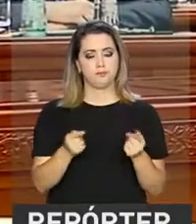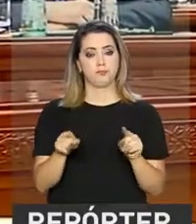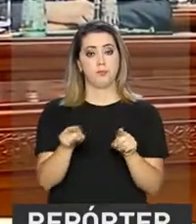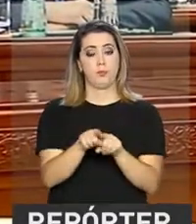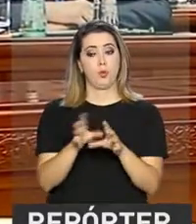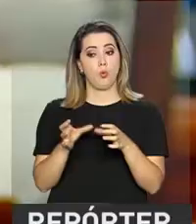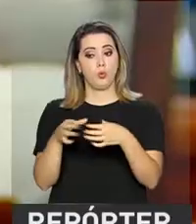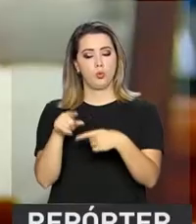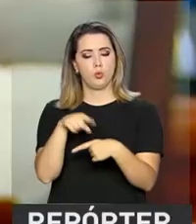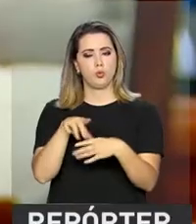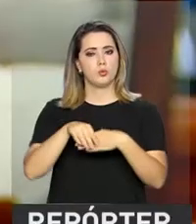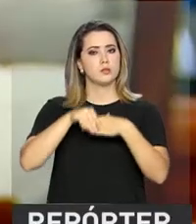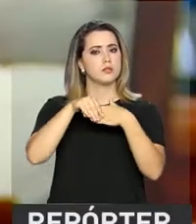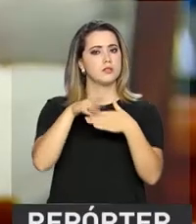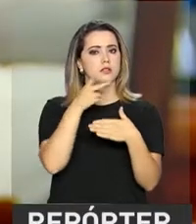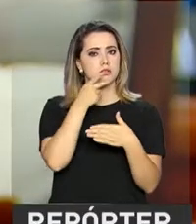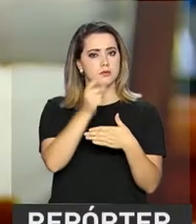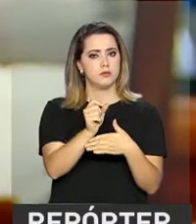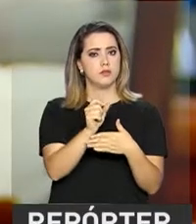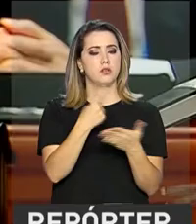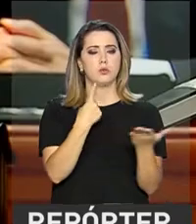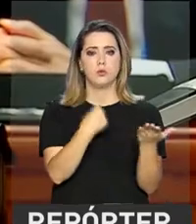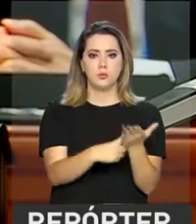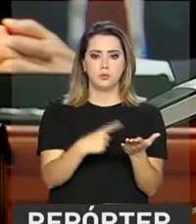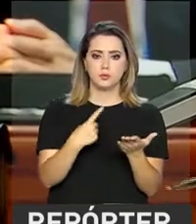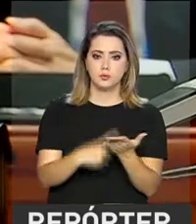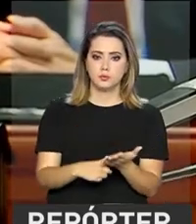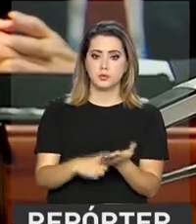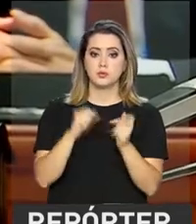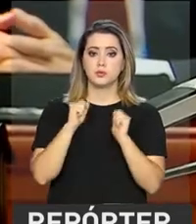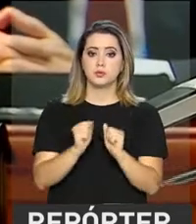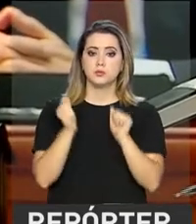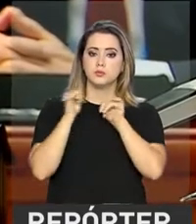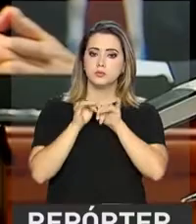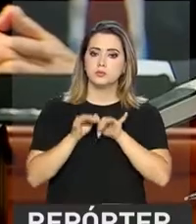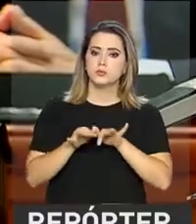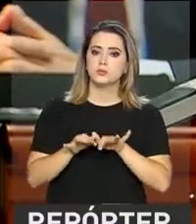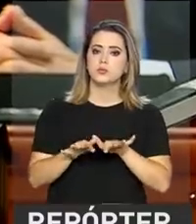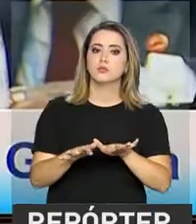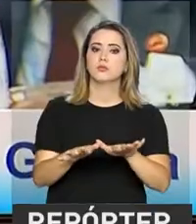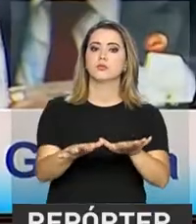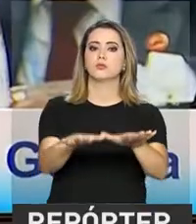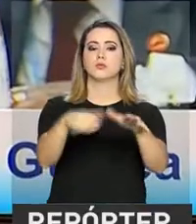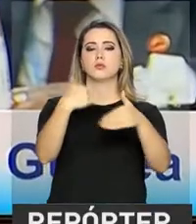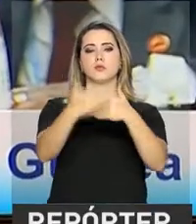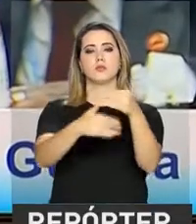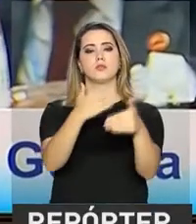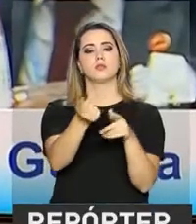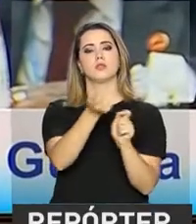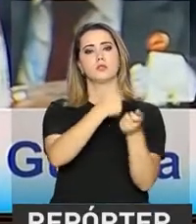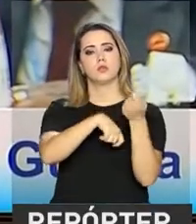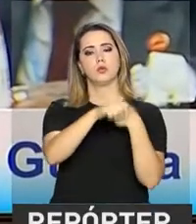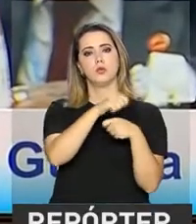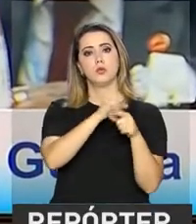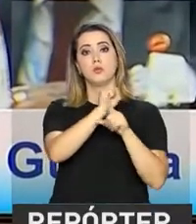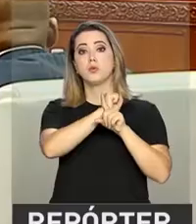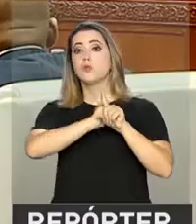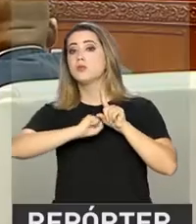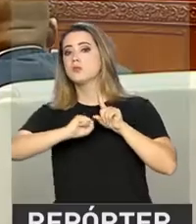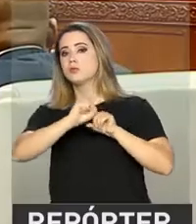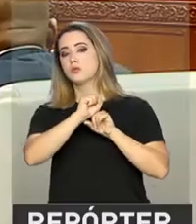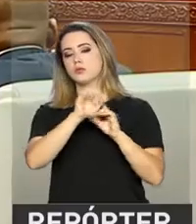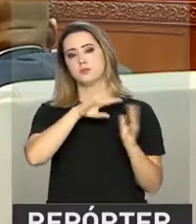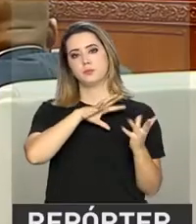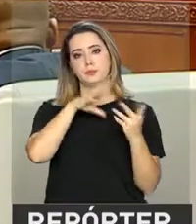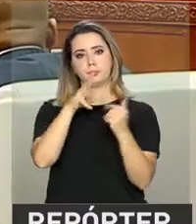Michel Temer, reafirmaram o compromisso com instrumentos que possam disseminar o desenvolvimento econômico e social no mundo,